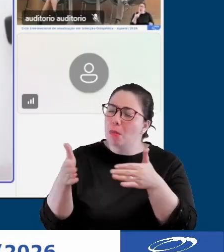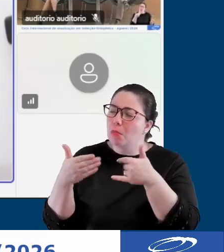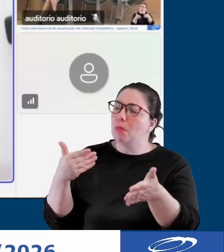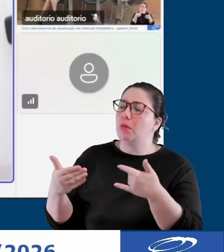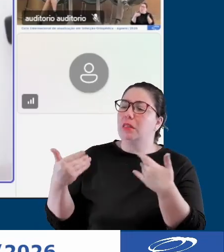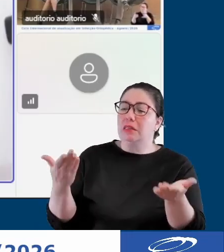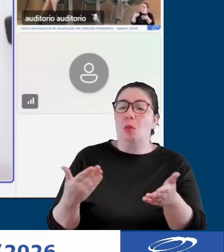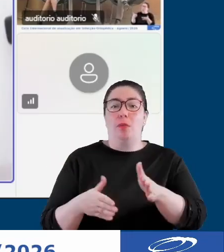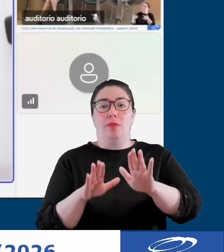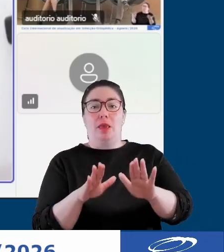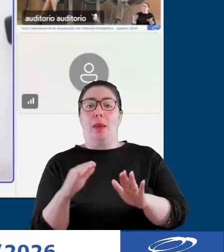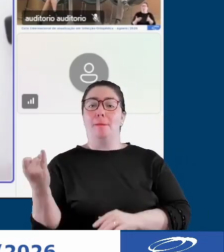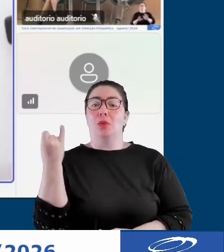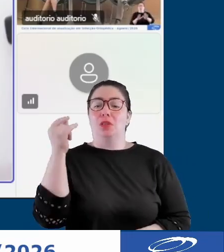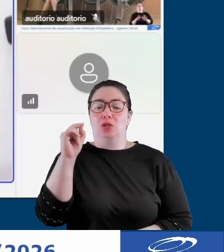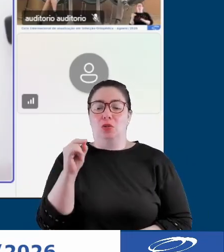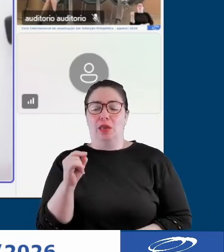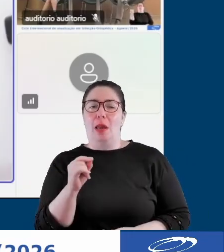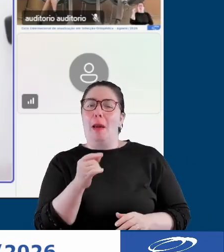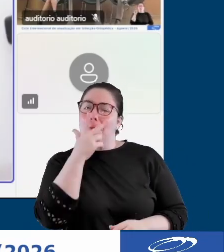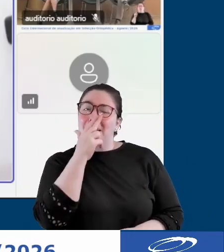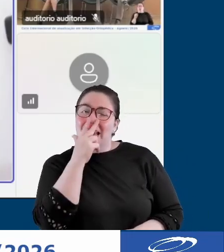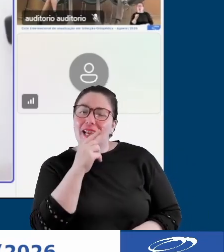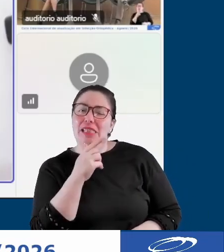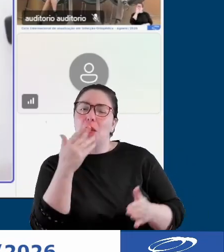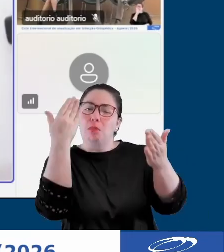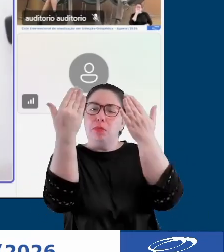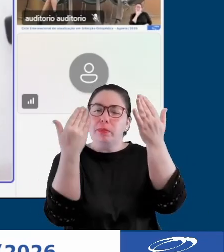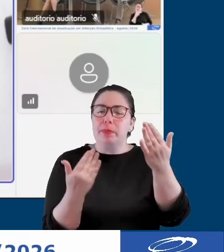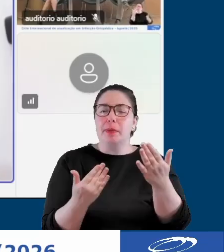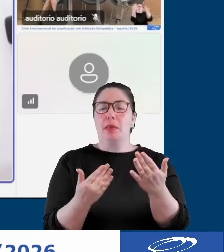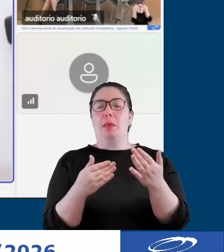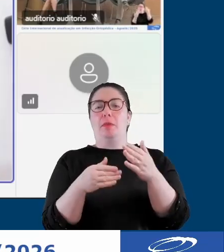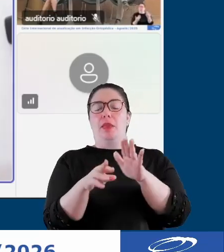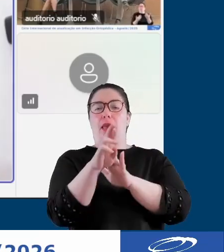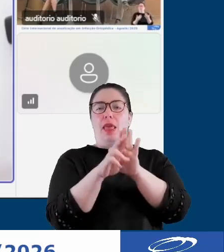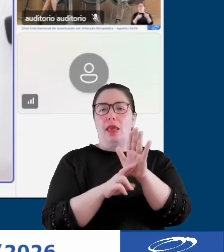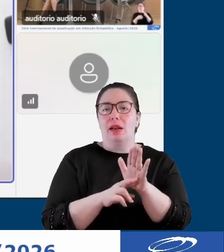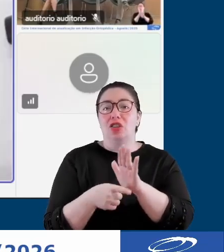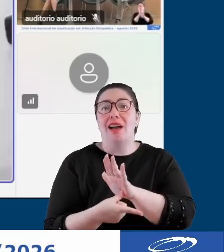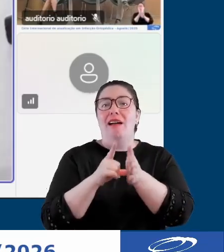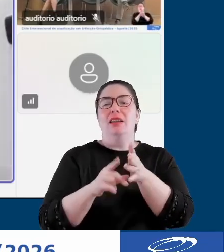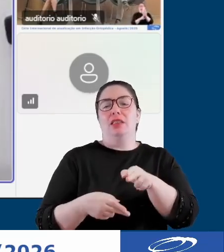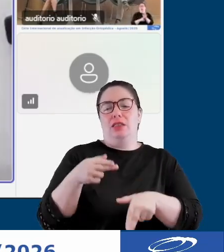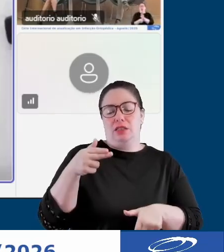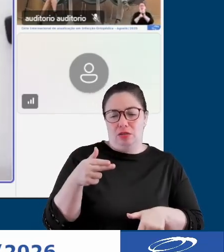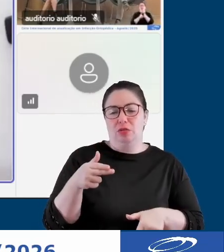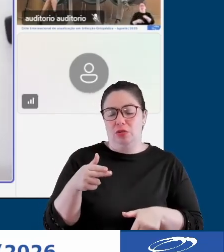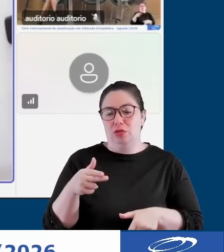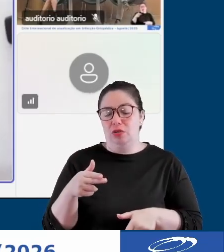são muito parecidos com o que eu apresentei na aula, mas com muito mais foco na